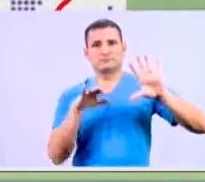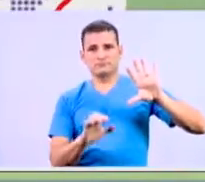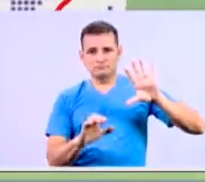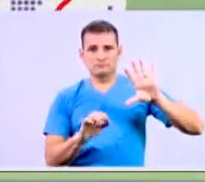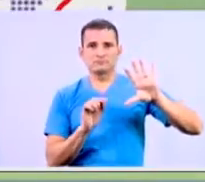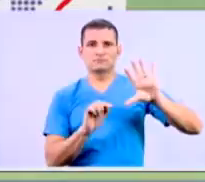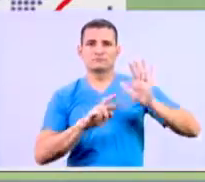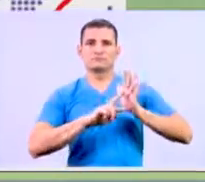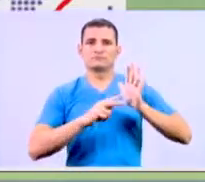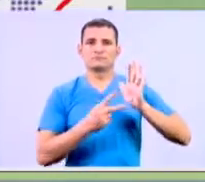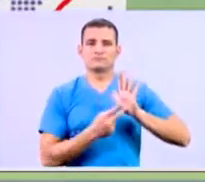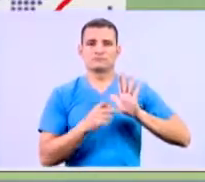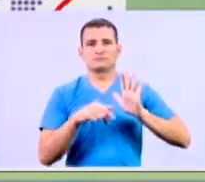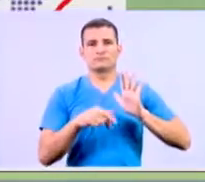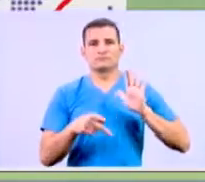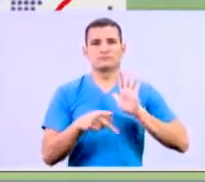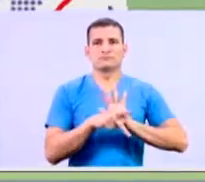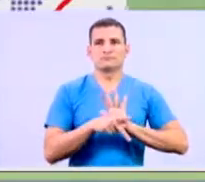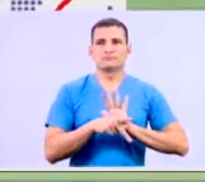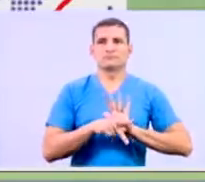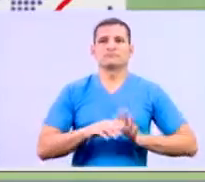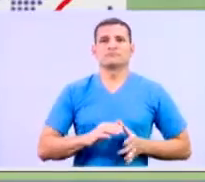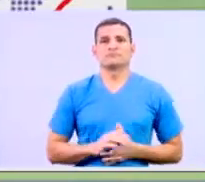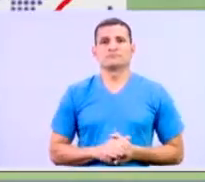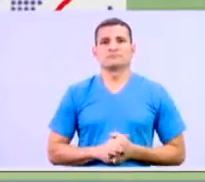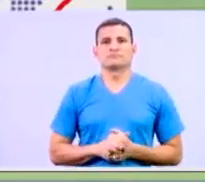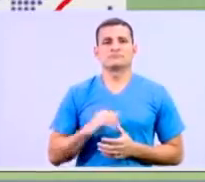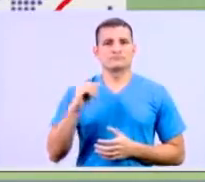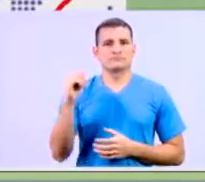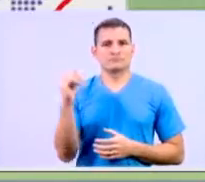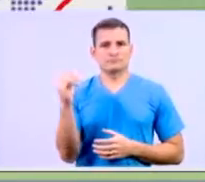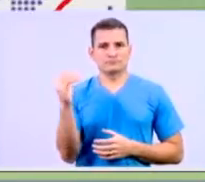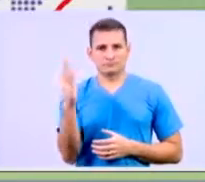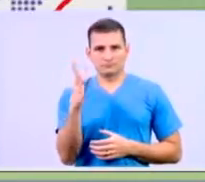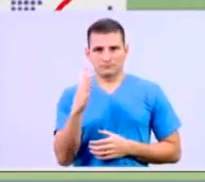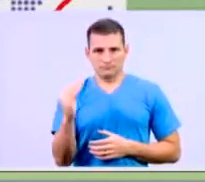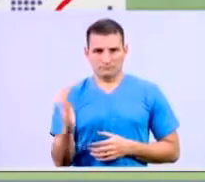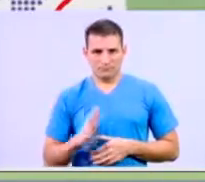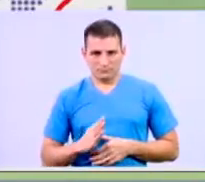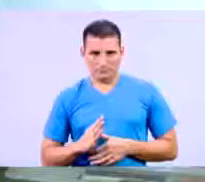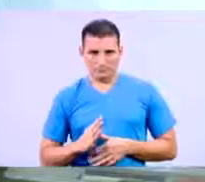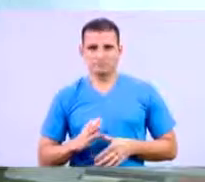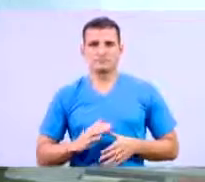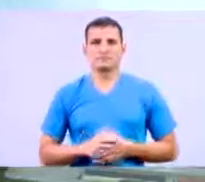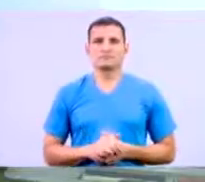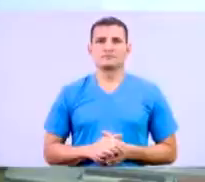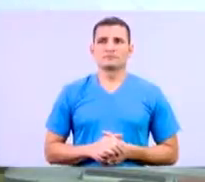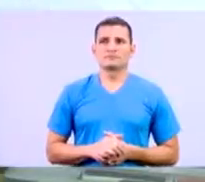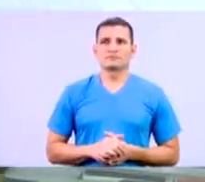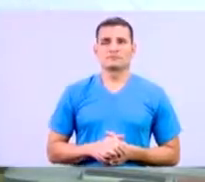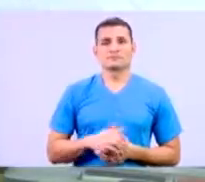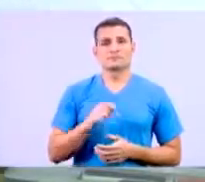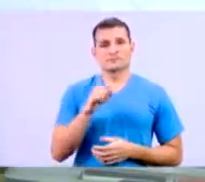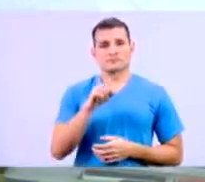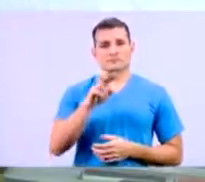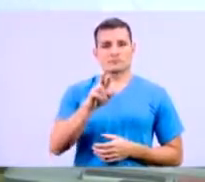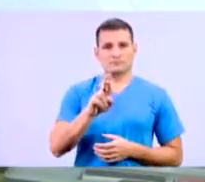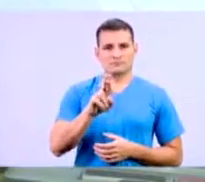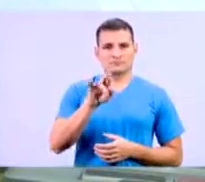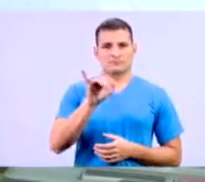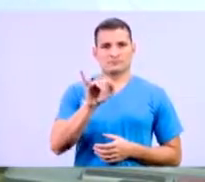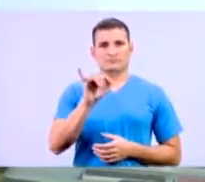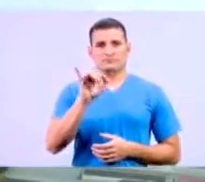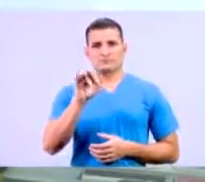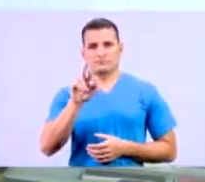significa Latin America and Caribbean Network Information Center. Ou seja, esse RIR,